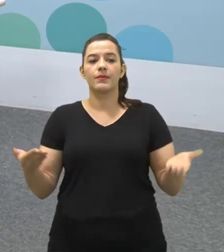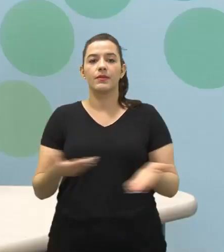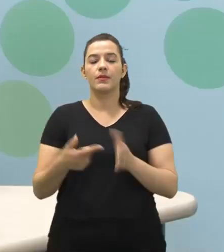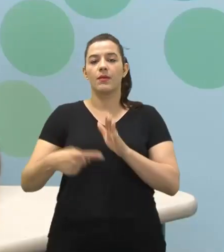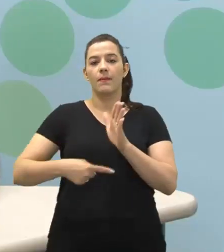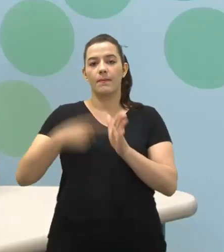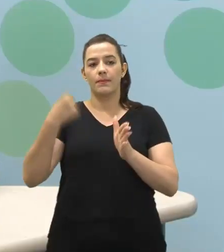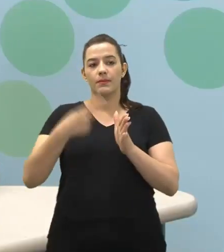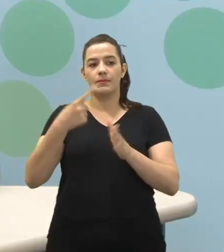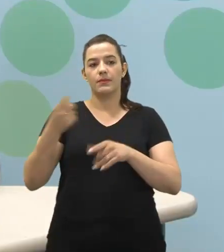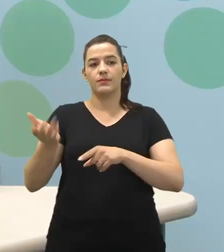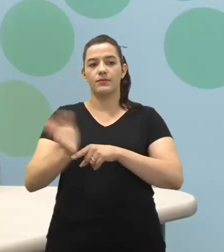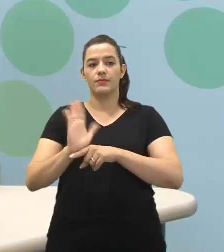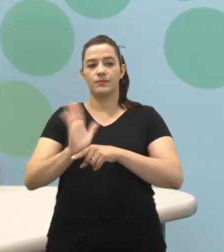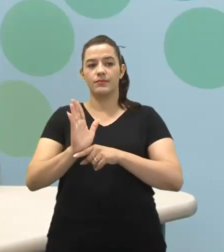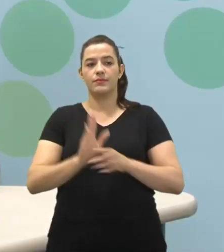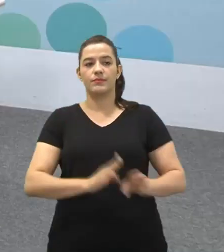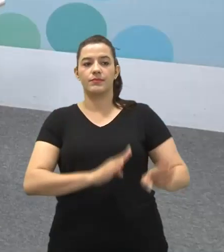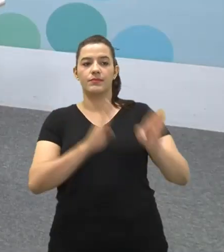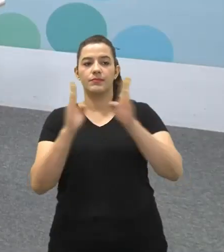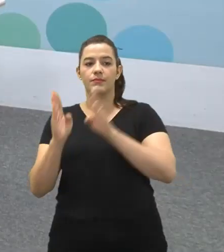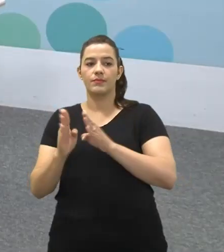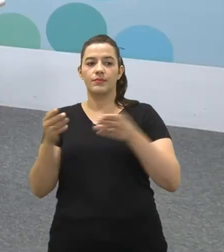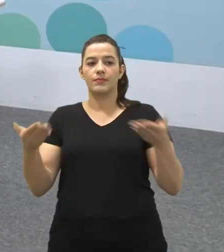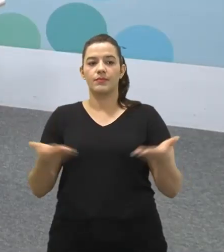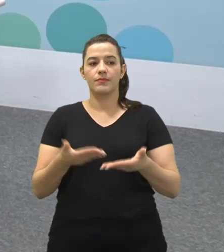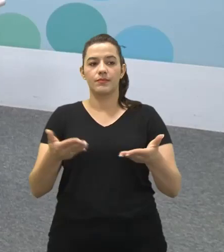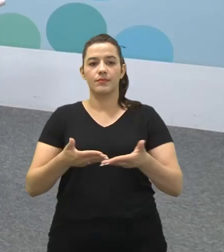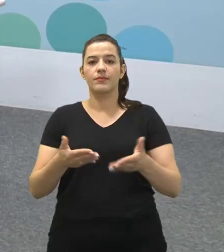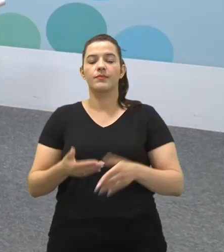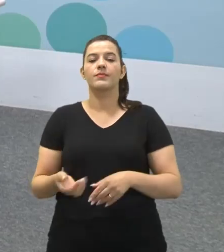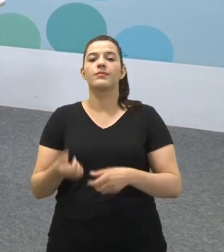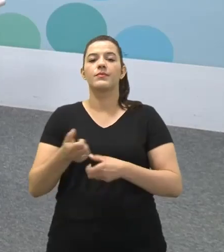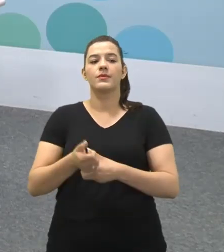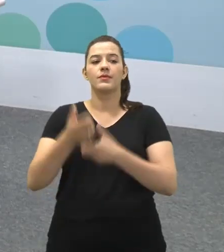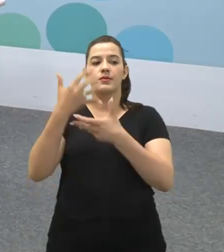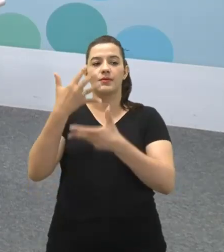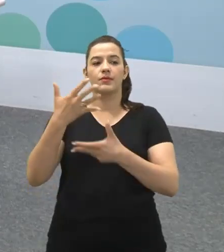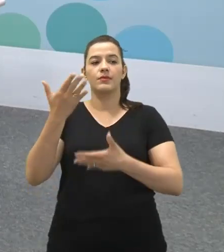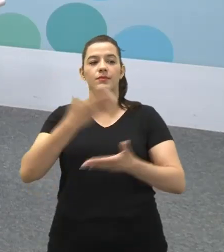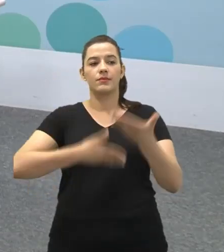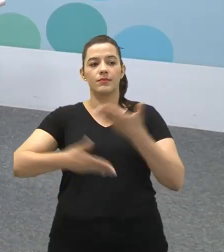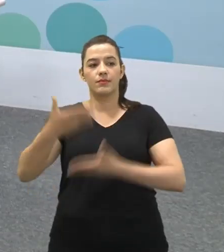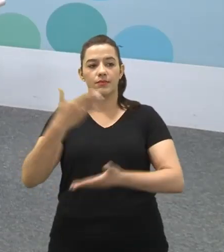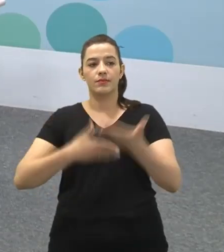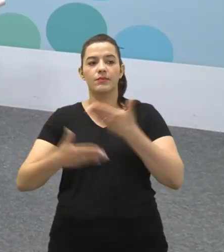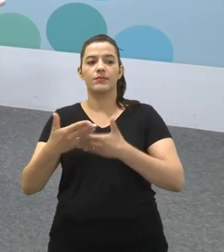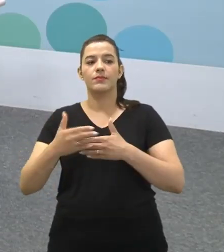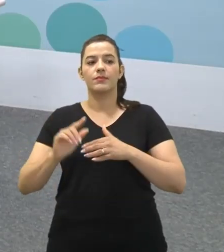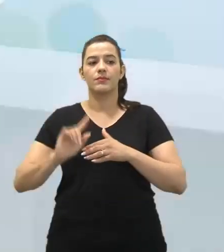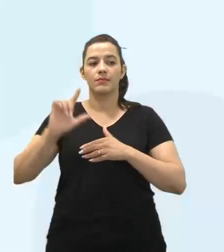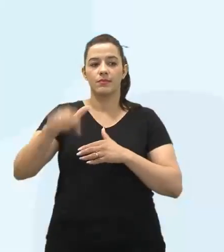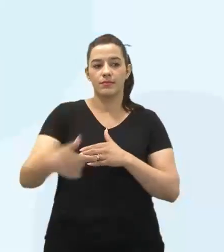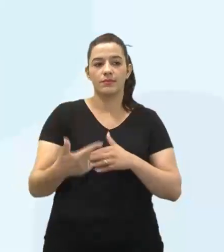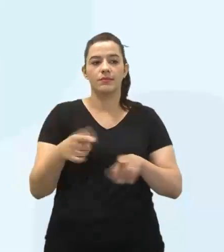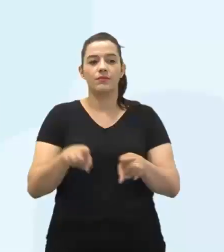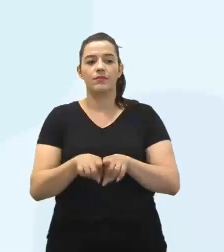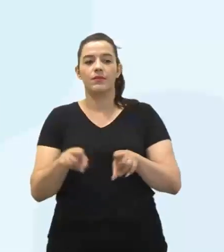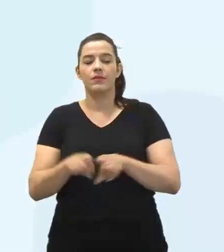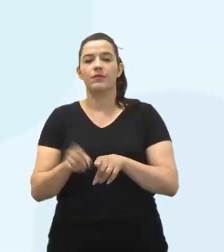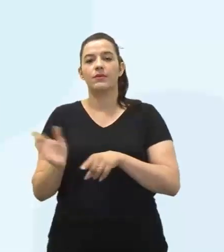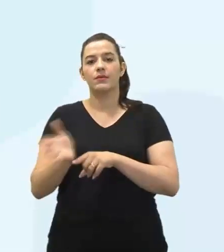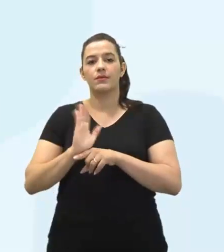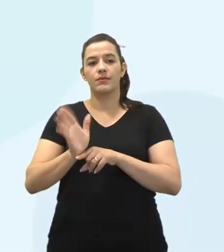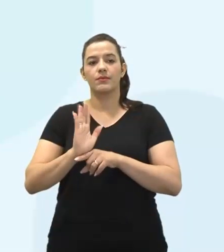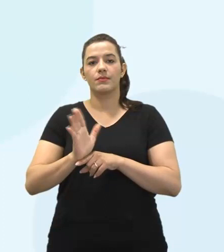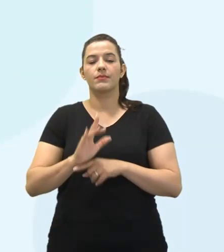primeiro vídeo né E isso agora a gente vai ter um momento aqui de interação é de interação daqui a pouco a gente vai começar o nosso